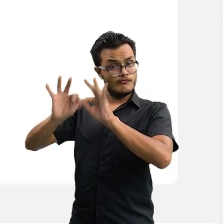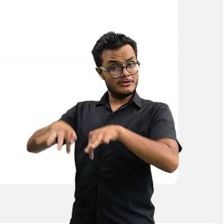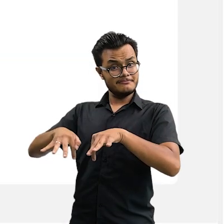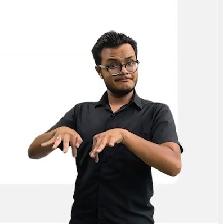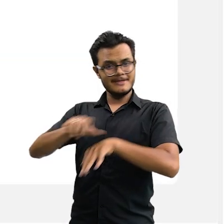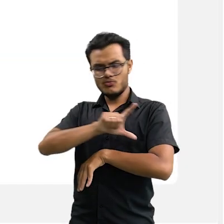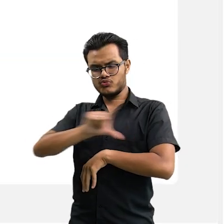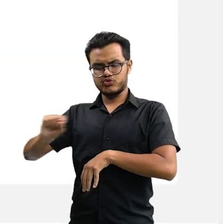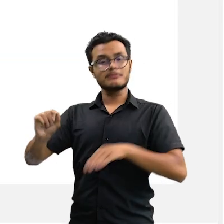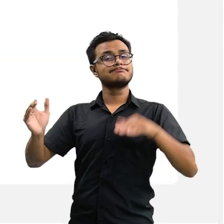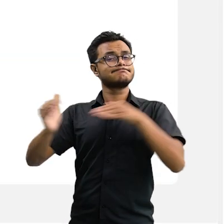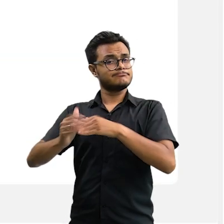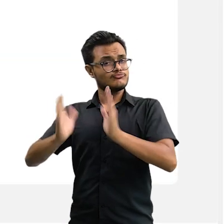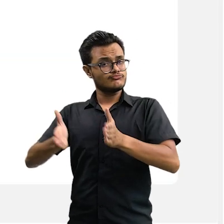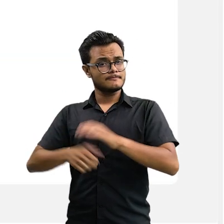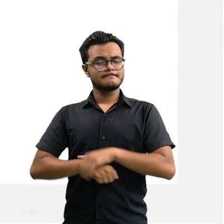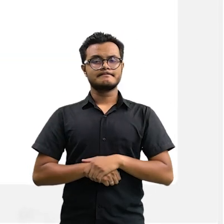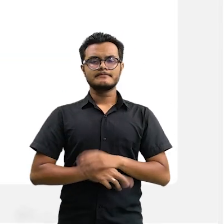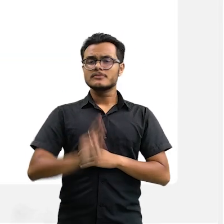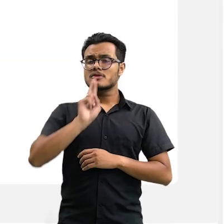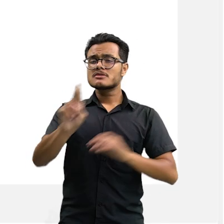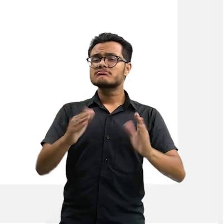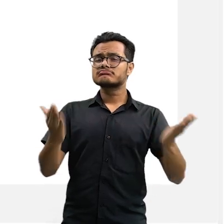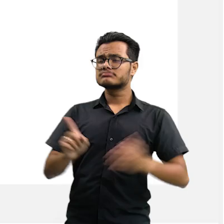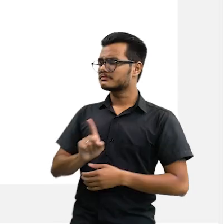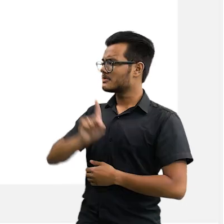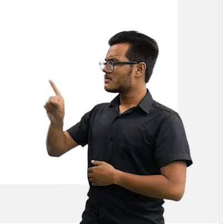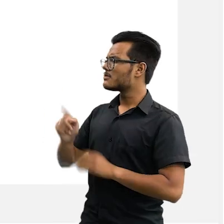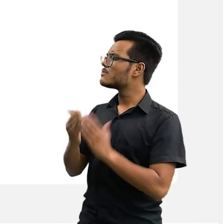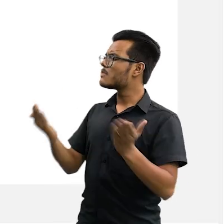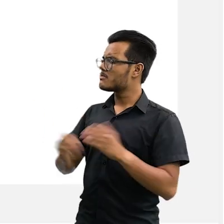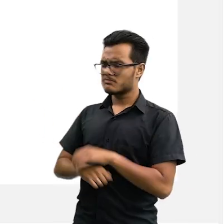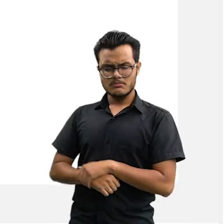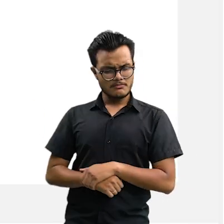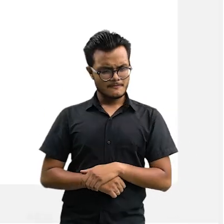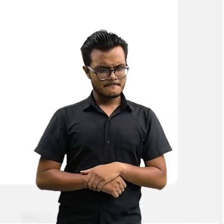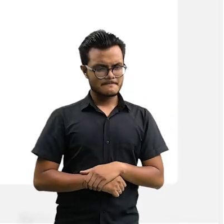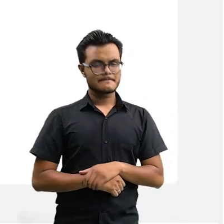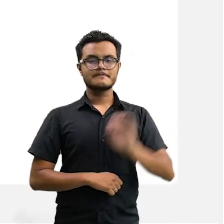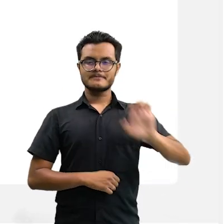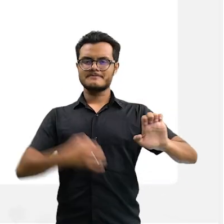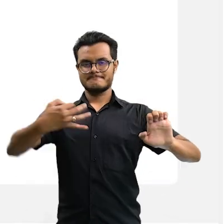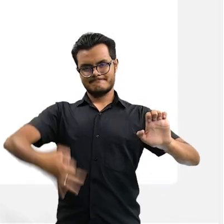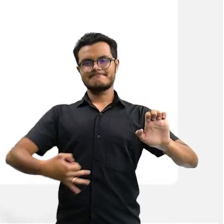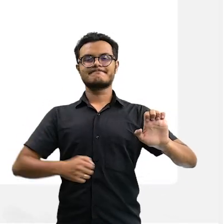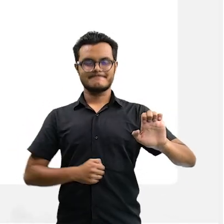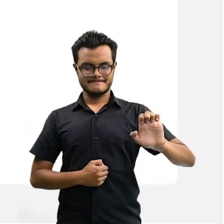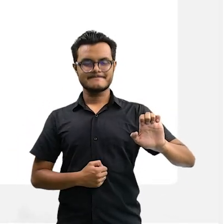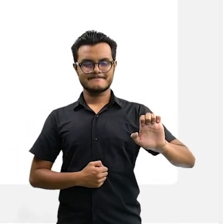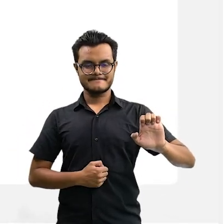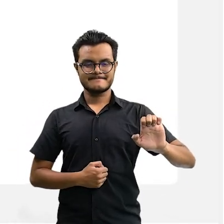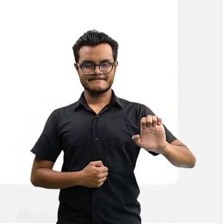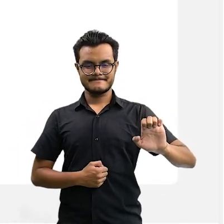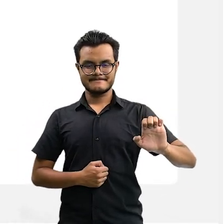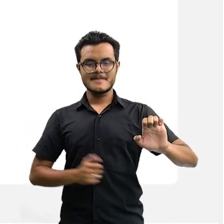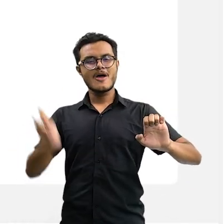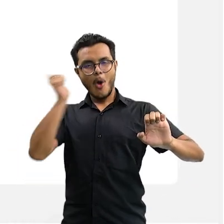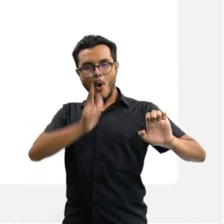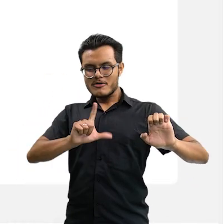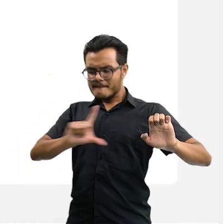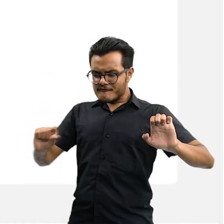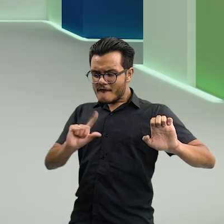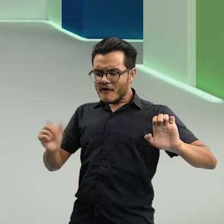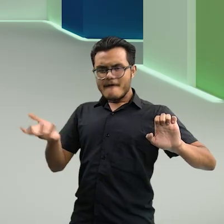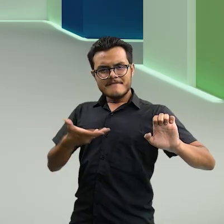gente? Então, respondendo a nossa questão, só pode ser a letra E. A função da nossa bainha